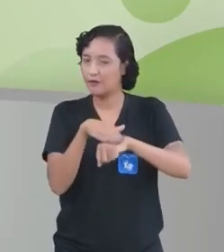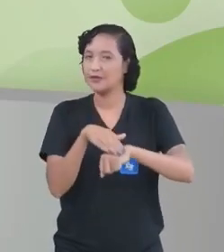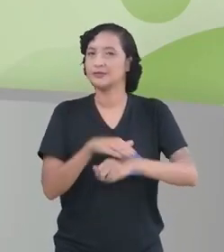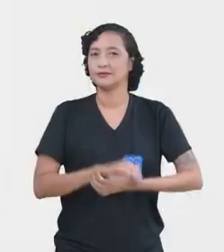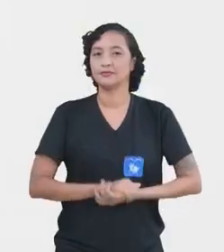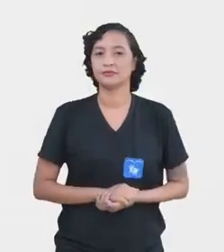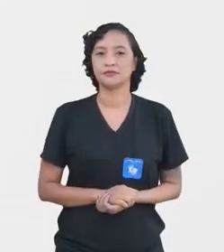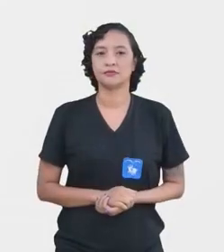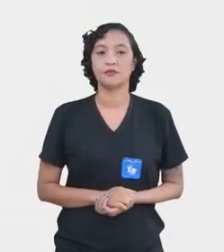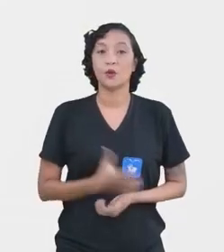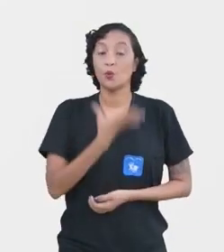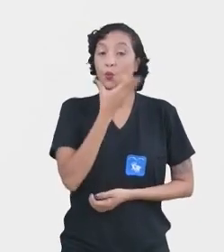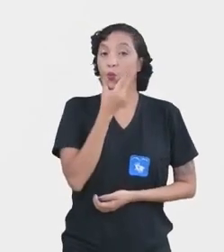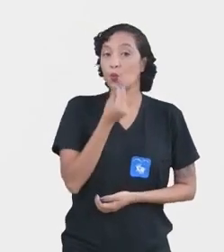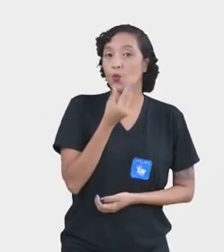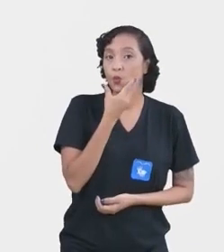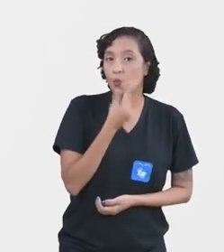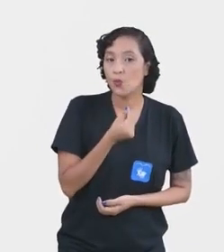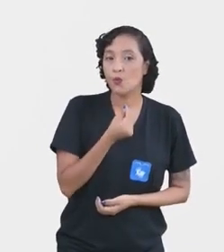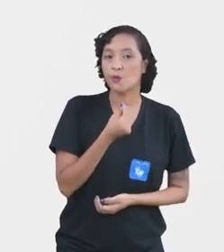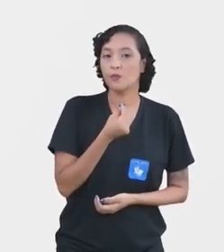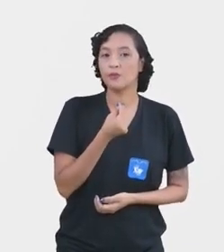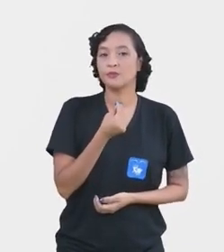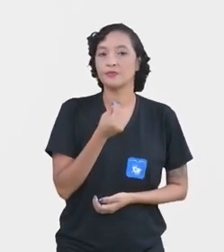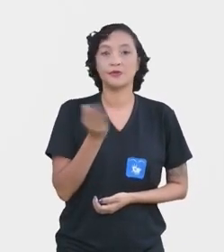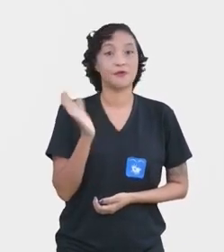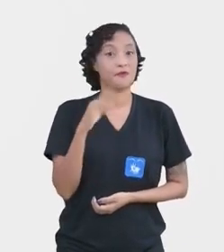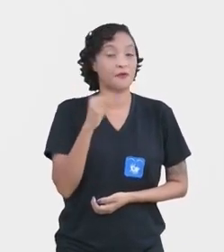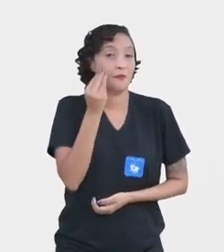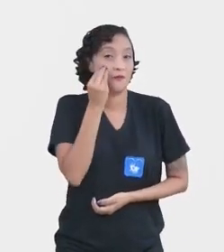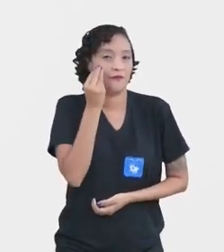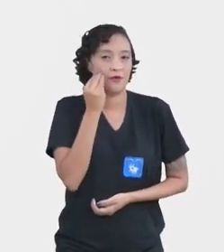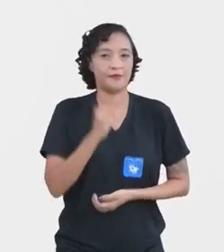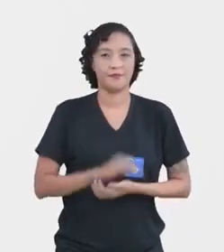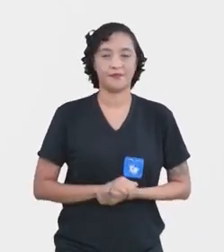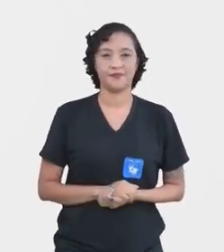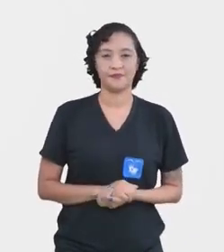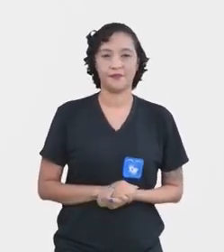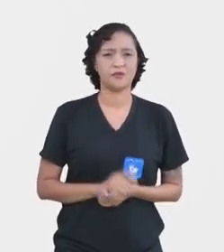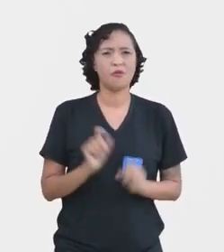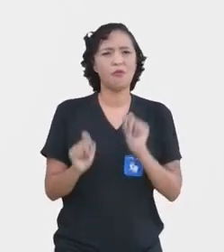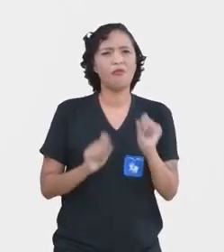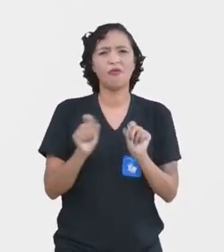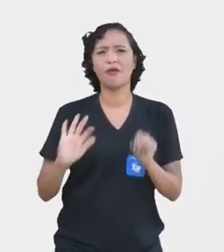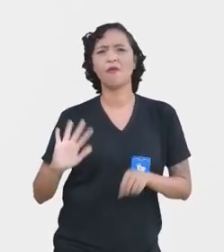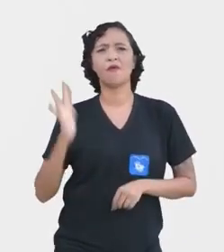Nos meninos, vamos lá nos meninos? O que acontece,